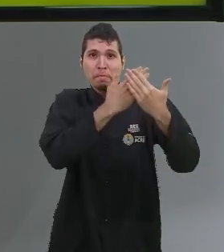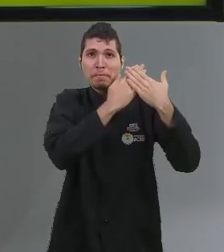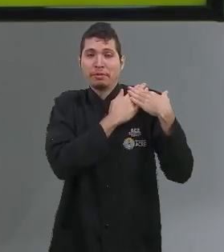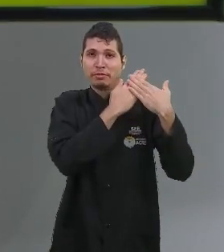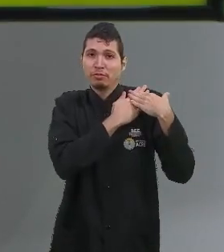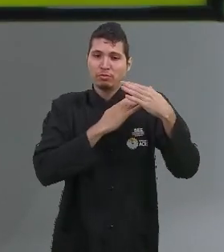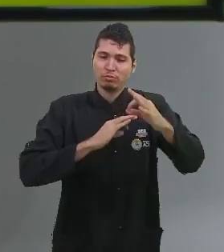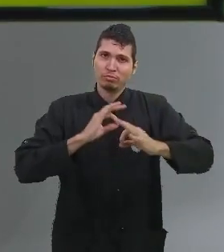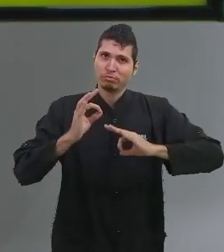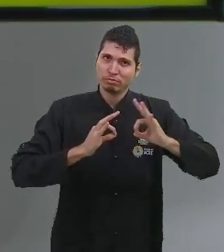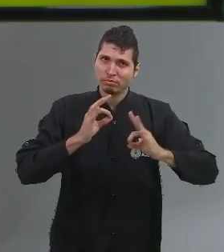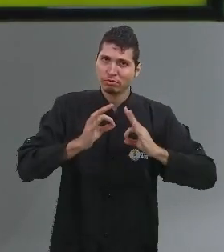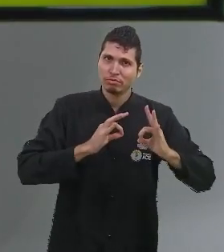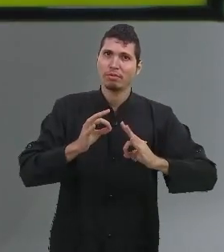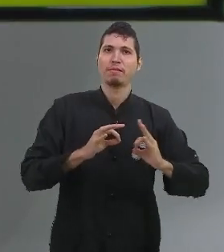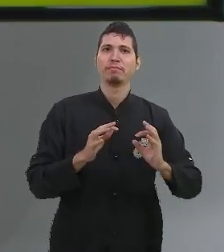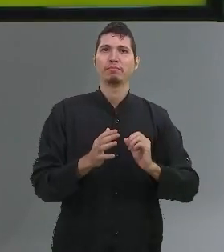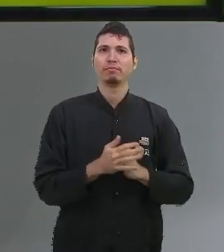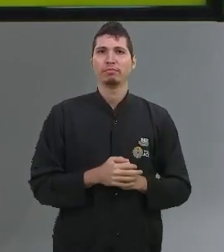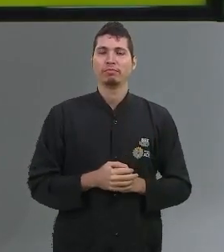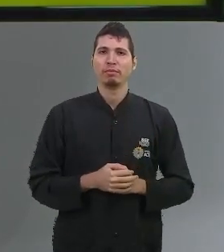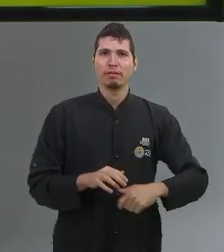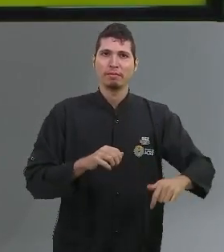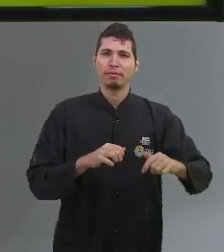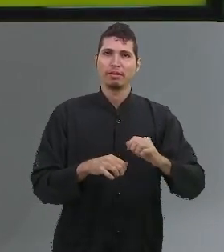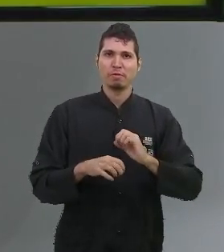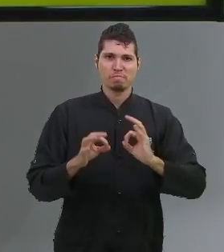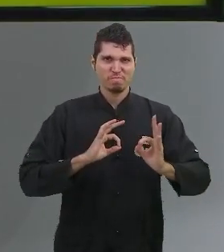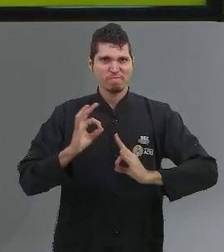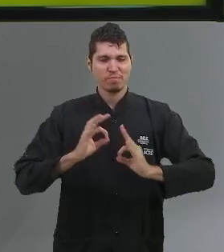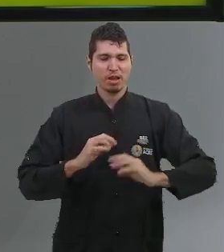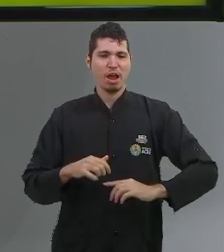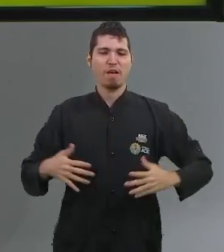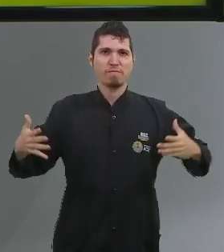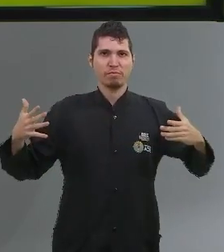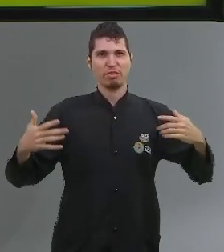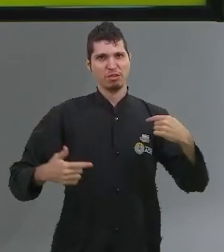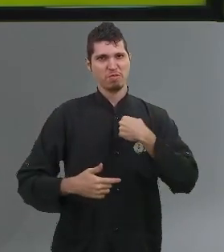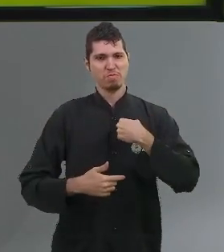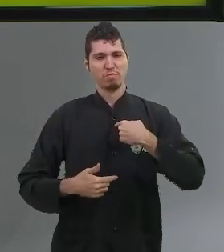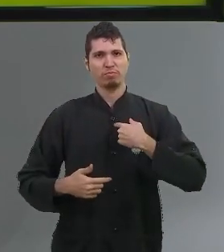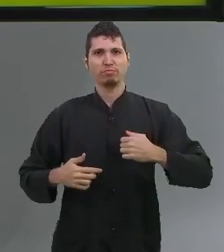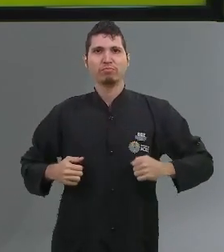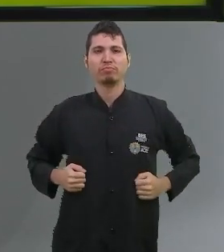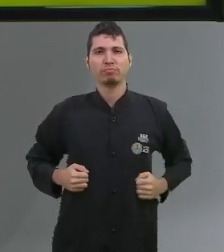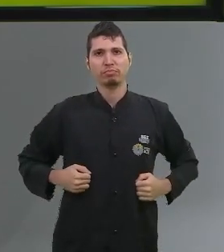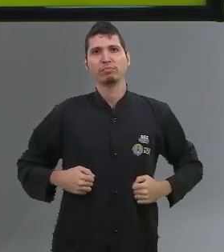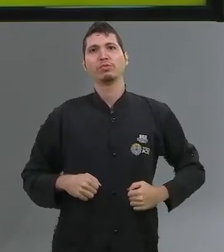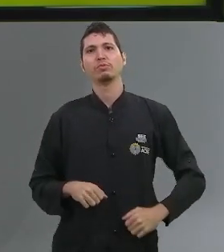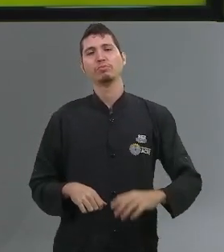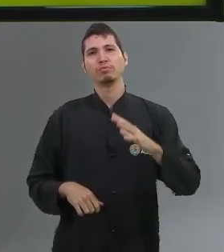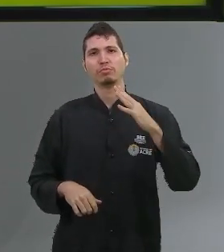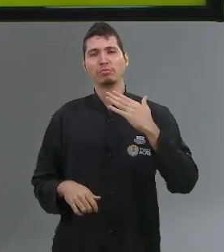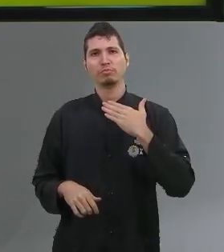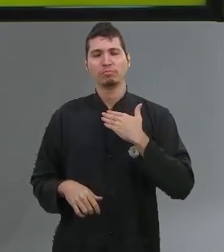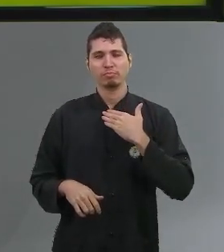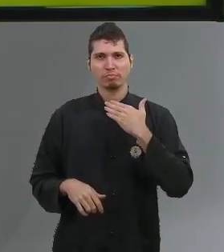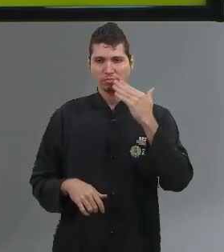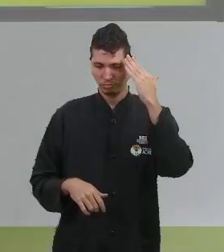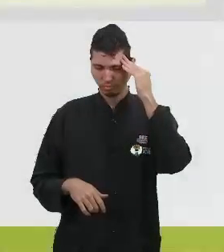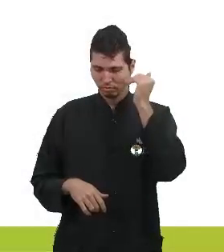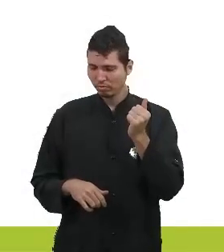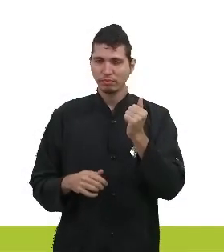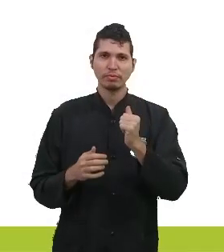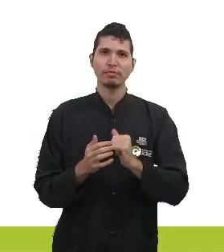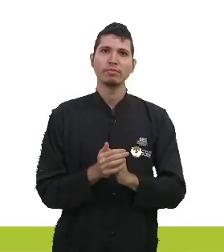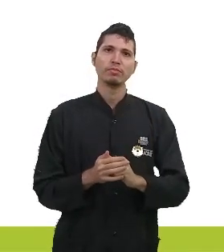você pega a gestão de si, de tipo, agora eu sou autônomo, tenho autonomia para decidir o que eu quero, quando eu quero, beleza? Então avança